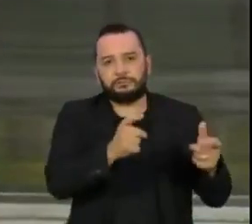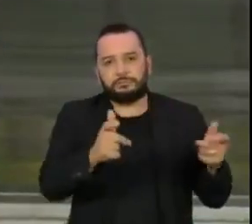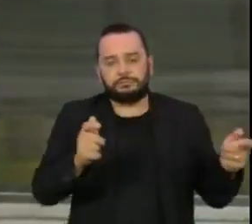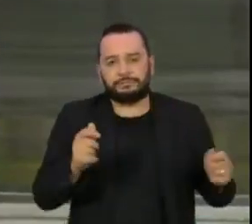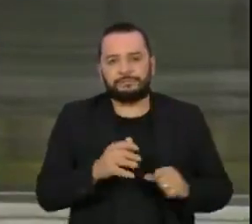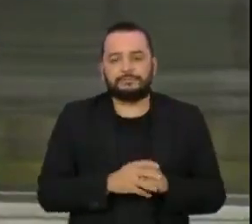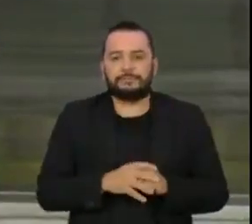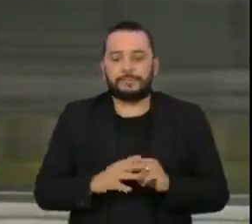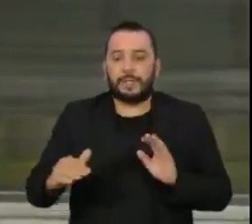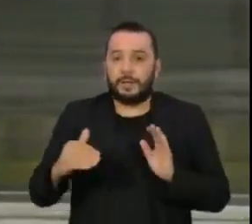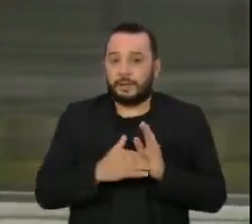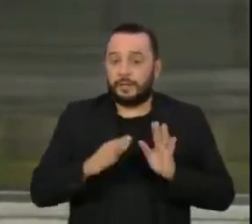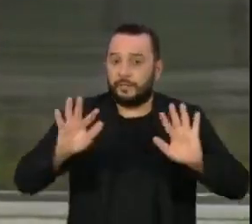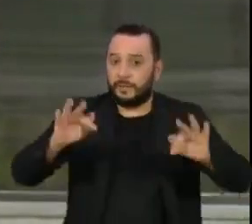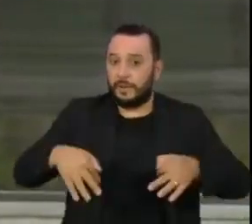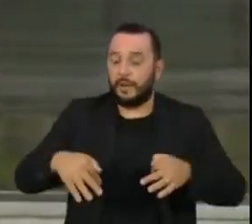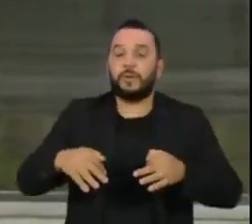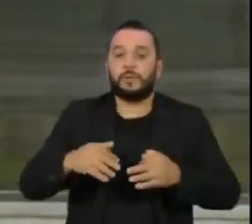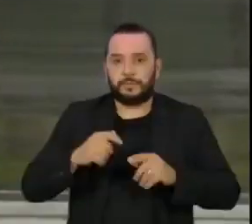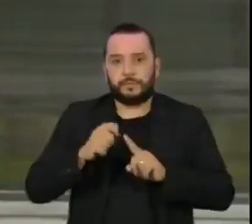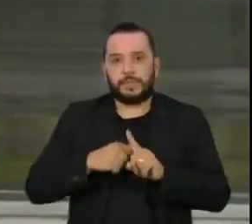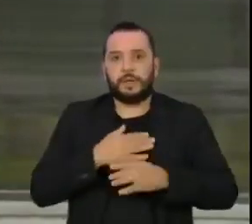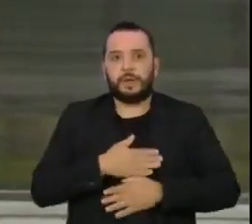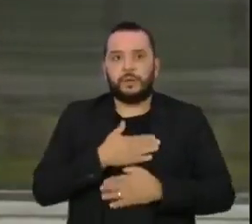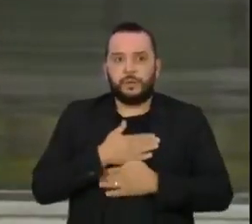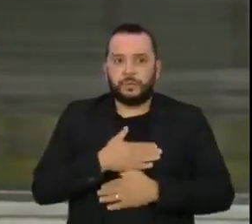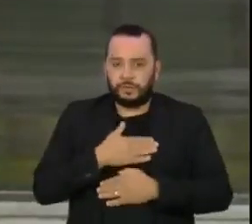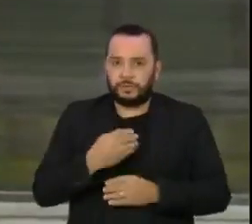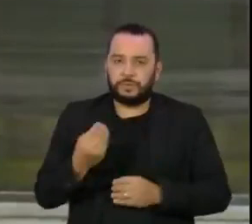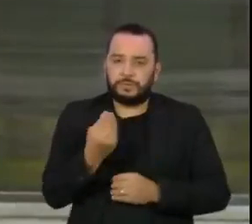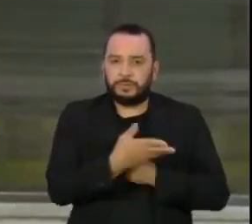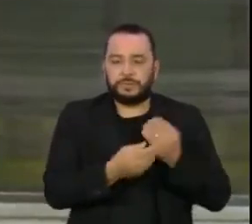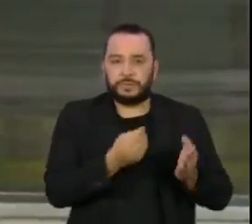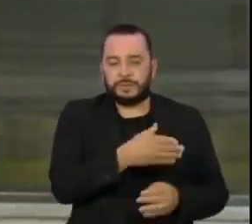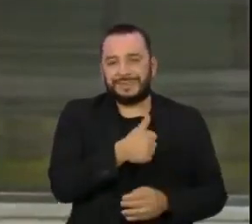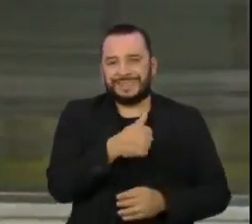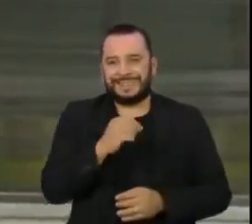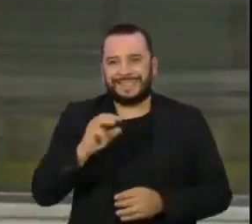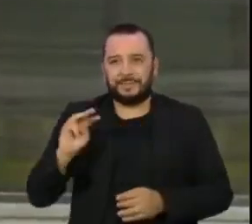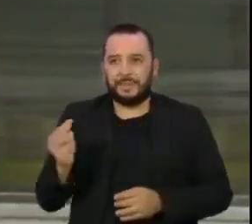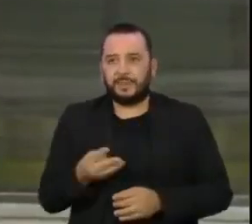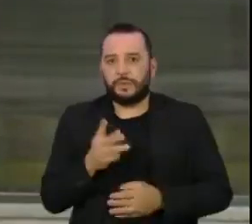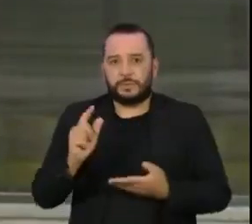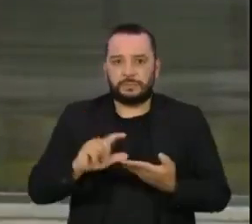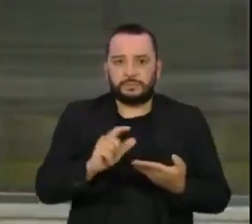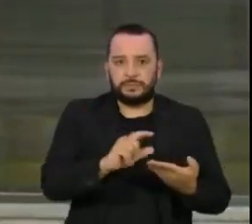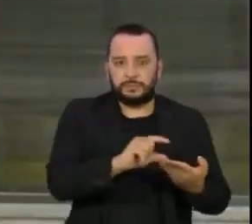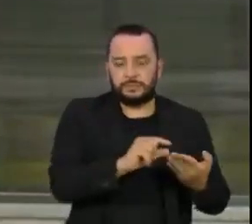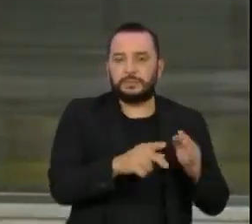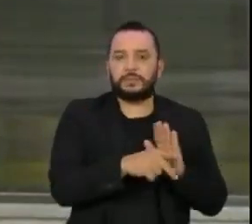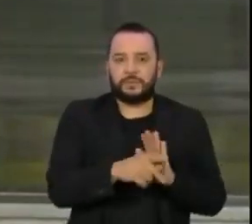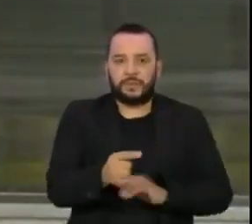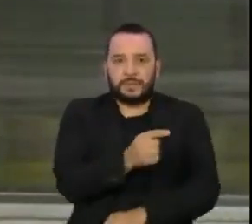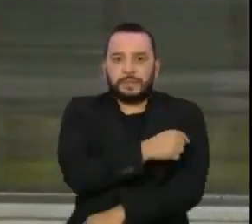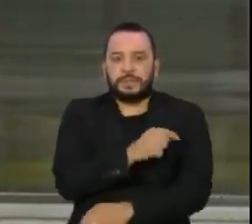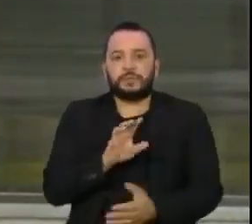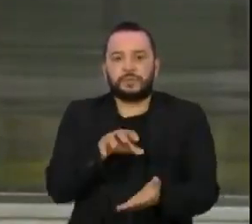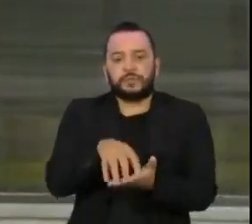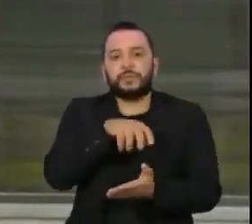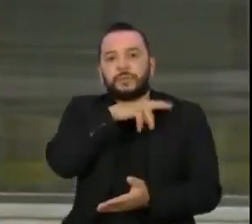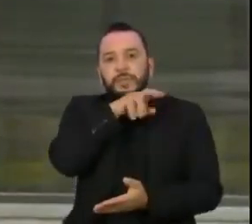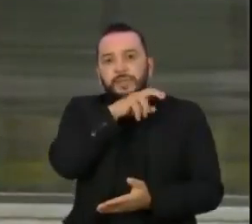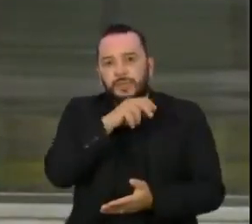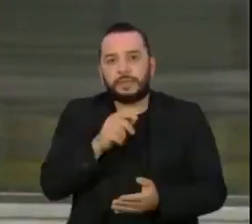Até o final de agosto, quero voltar aqui a reafirmar, vamos entregar 100 milhões de doses da vacina do Butantan para